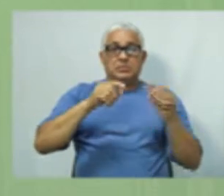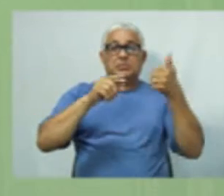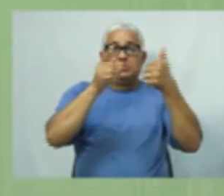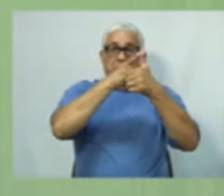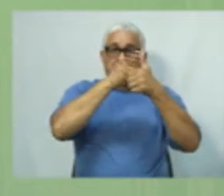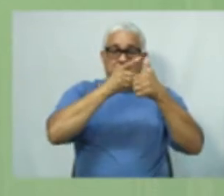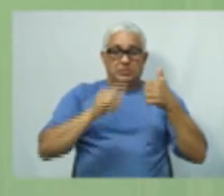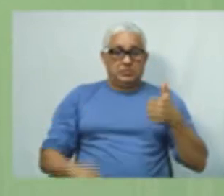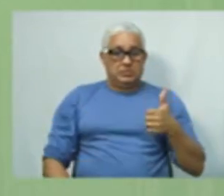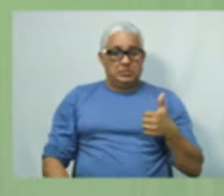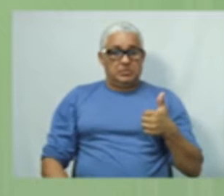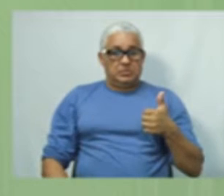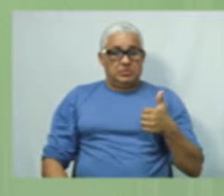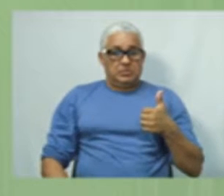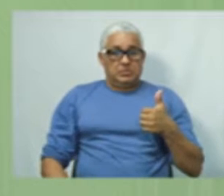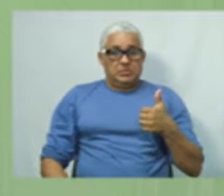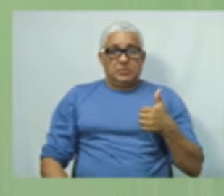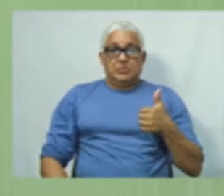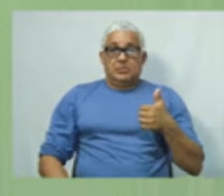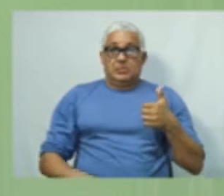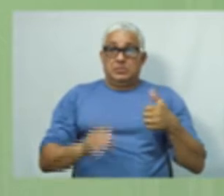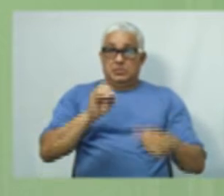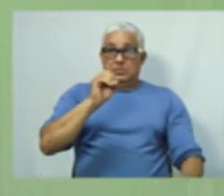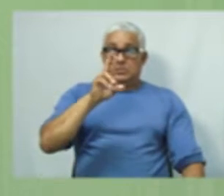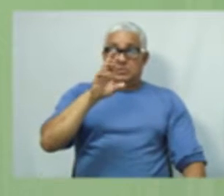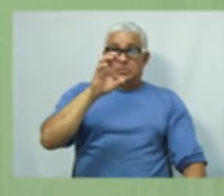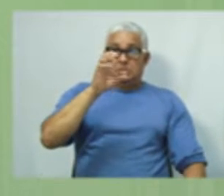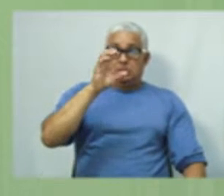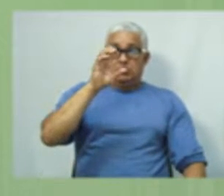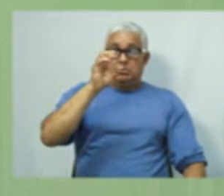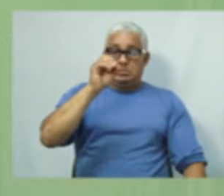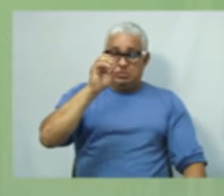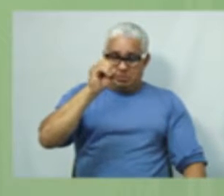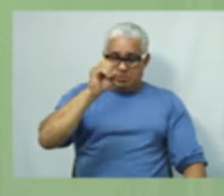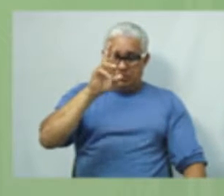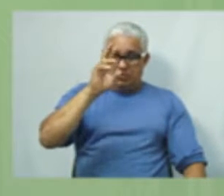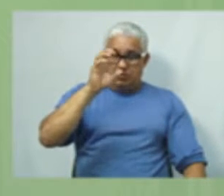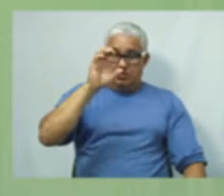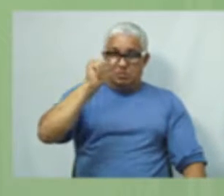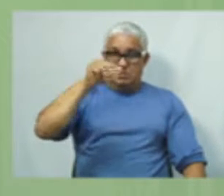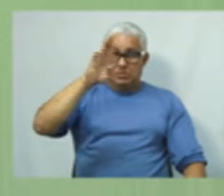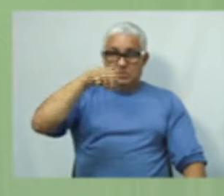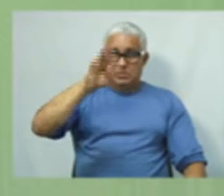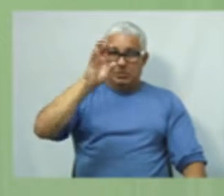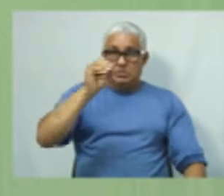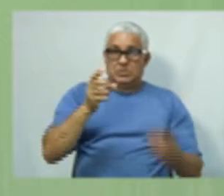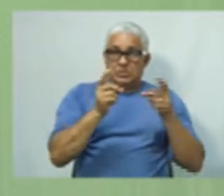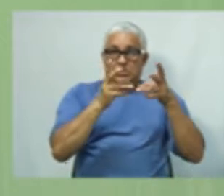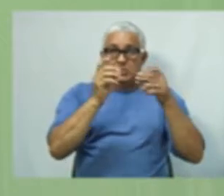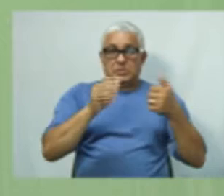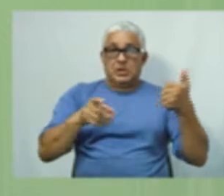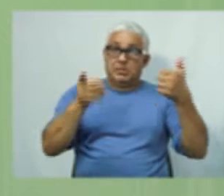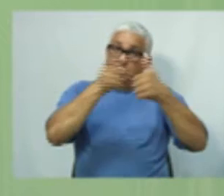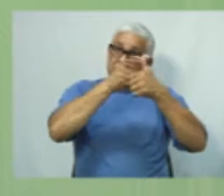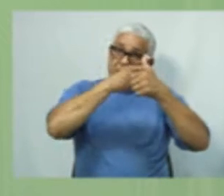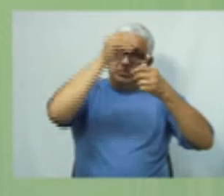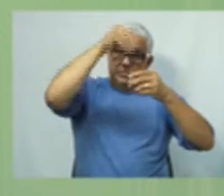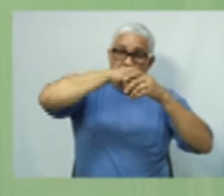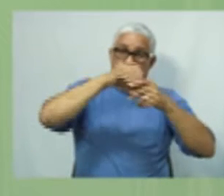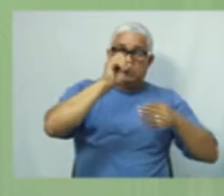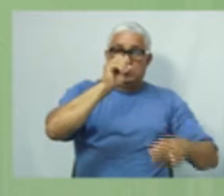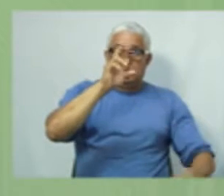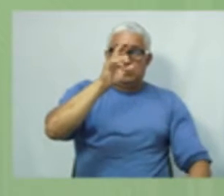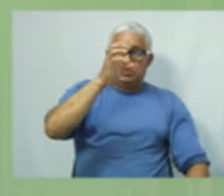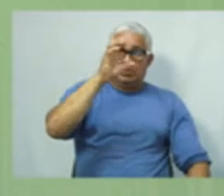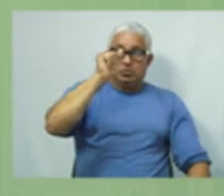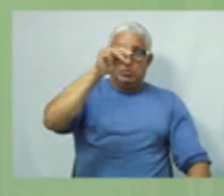como nós vimos, orçamento de vendas. Tudo parte dessa primeira etapa dentro de um orçamento